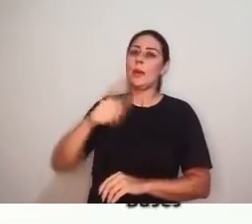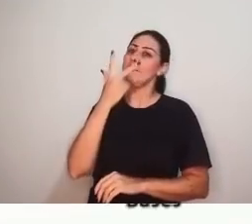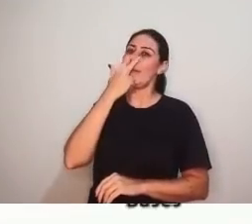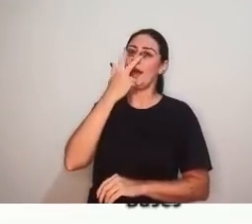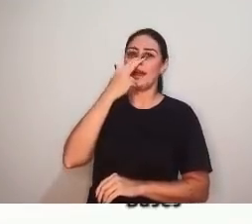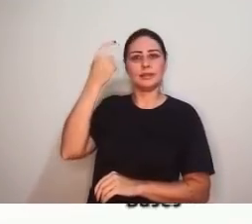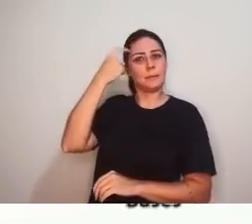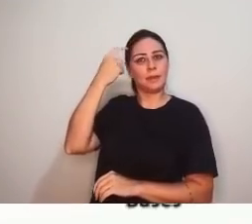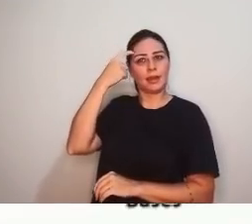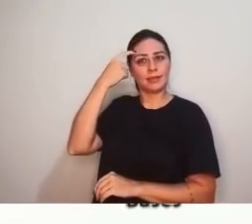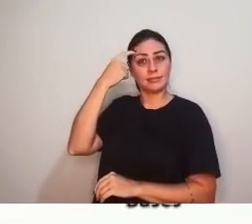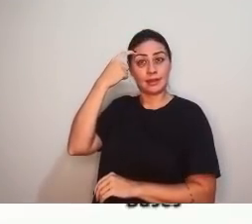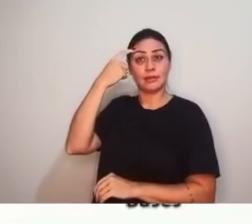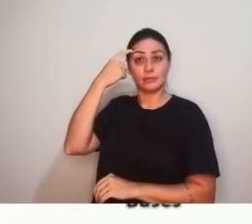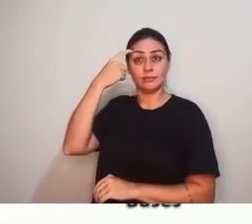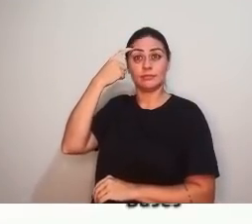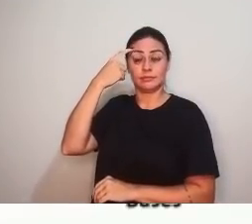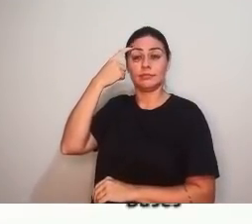é muito próximo desse pensar.